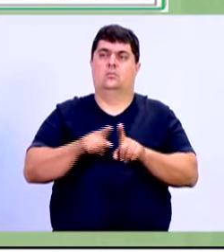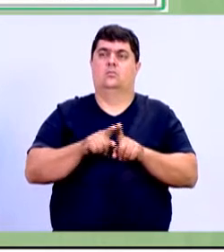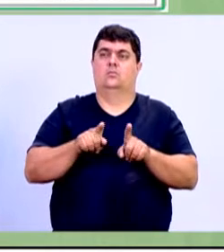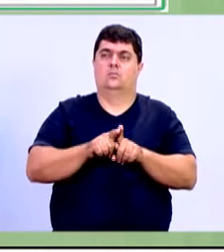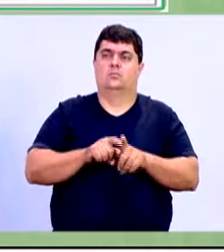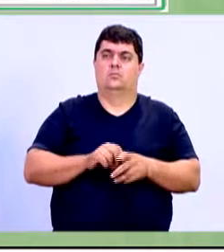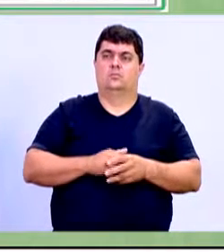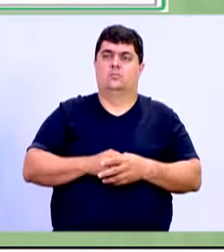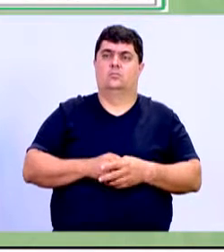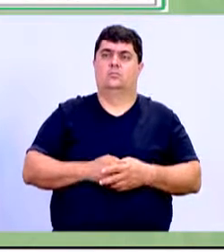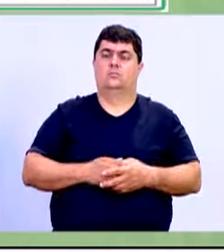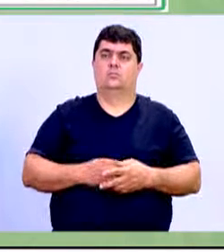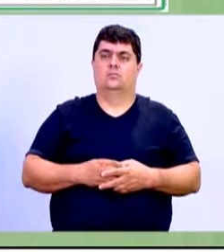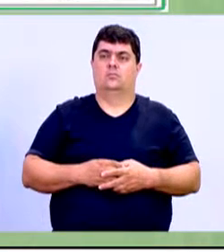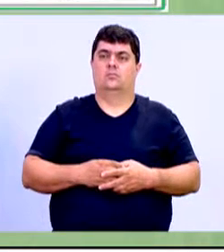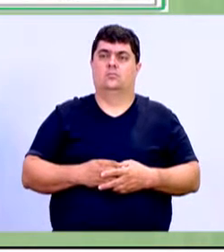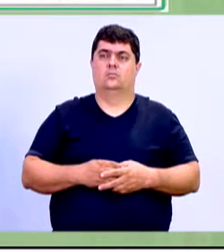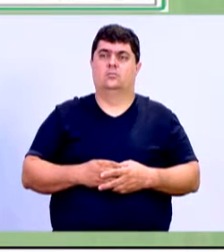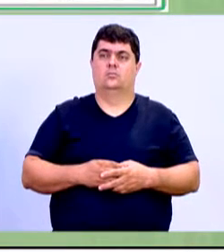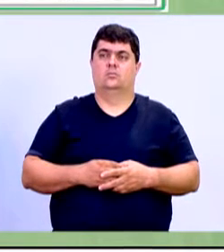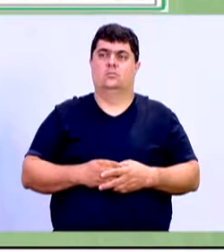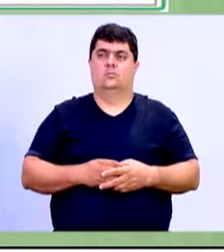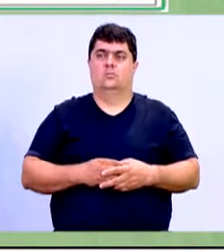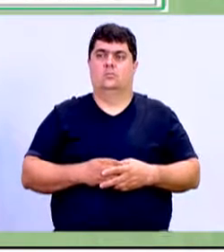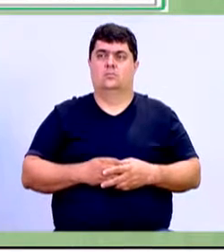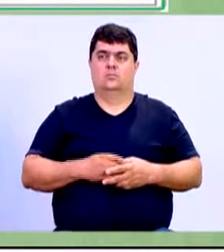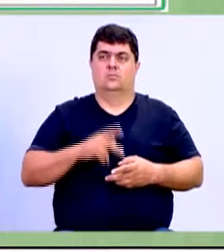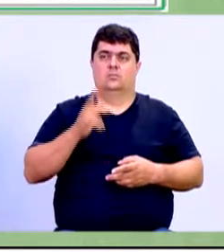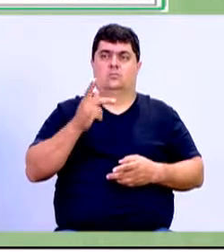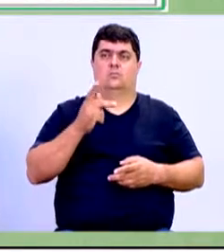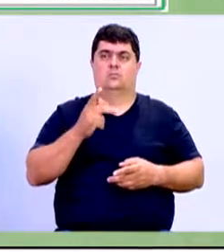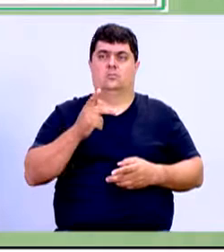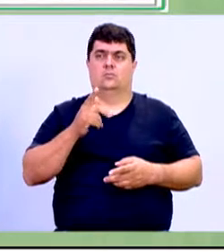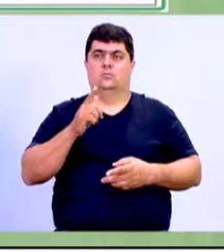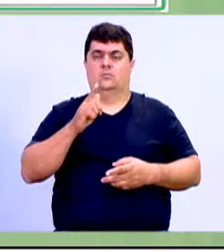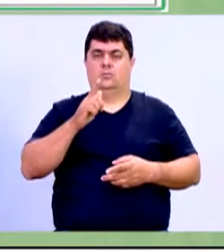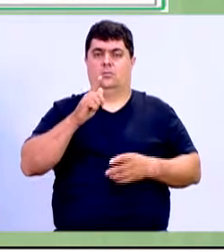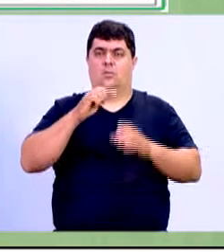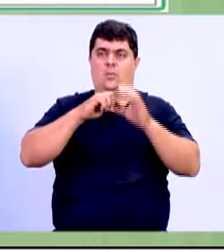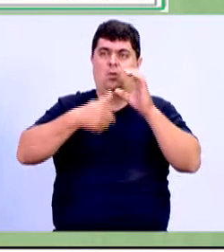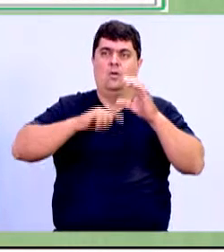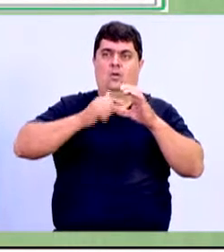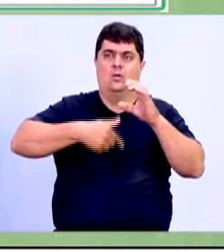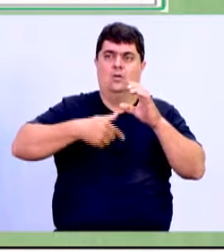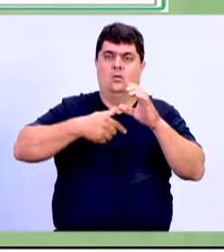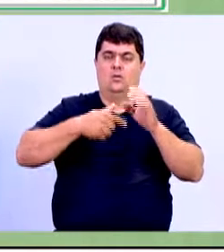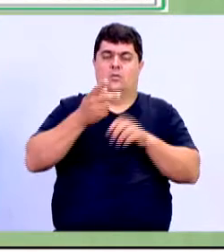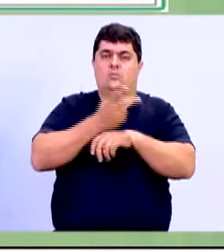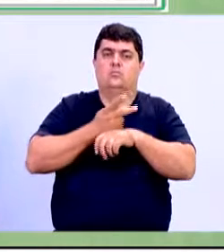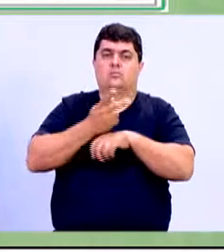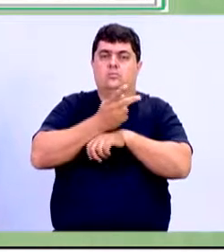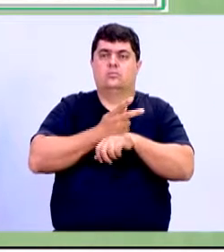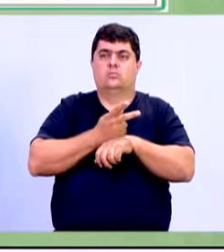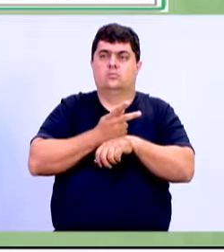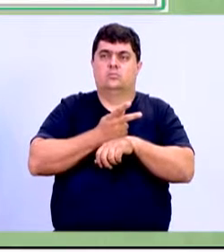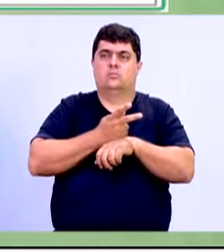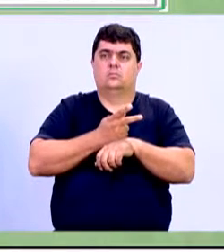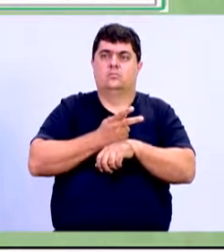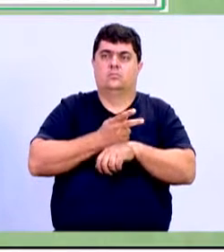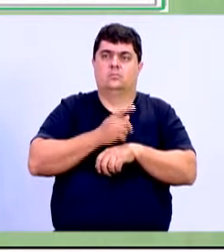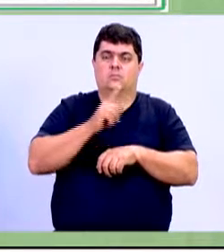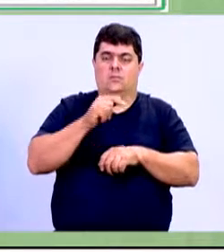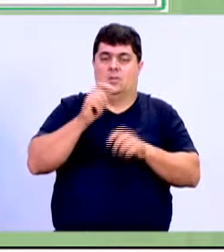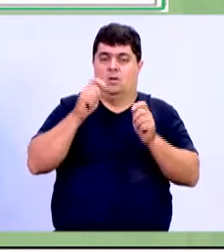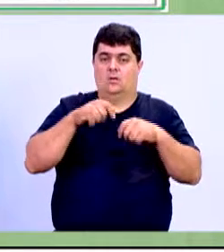Temos aqui um hardware chamado Google Search Appliance, tá? O Google Search Appliance é